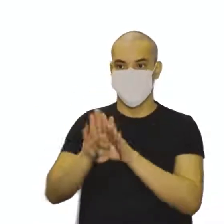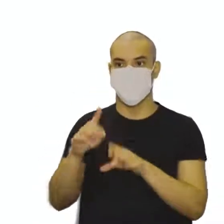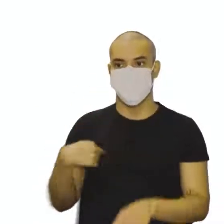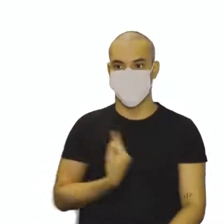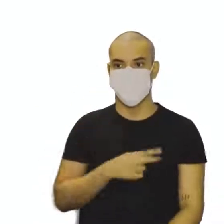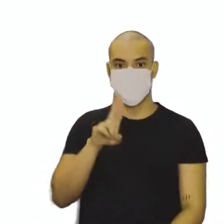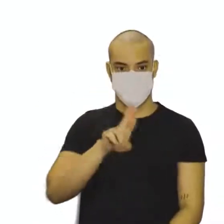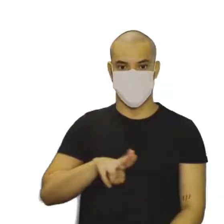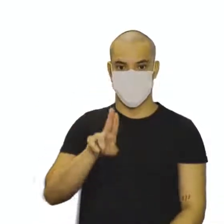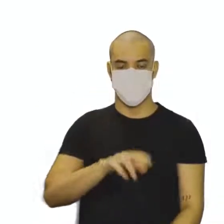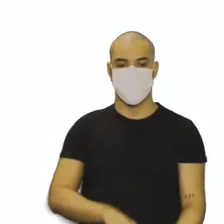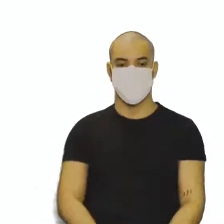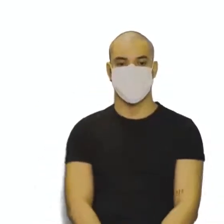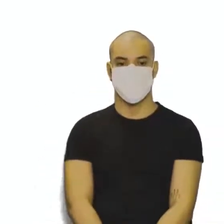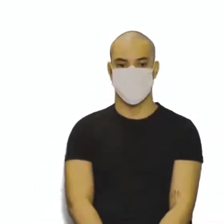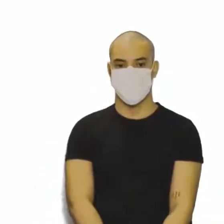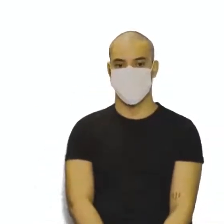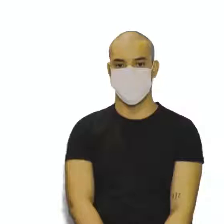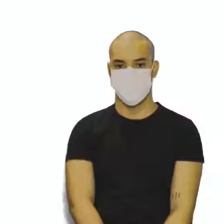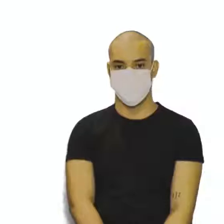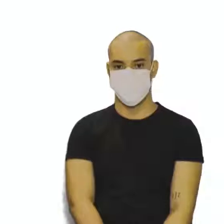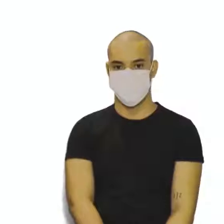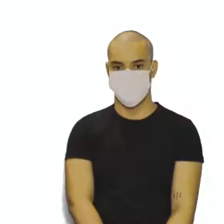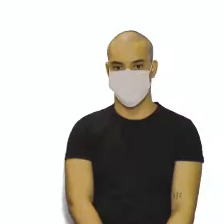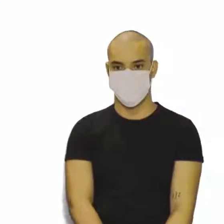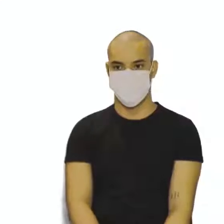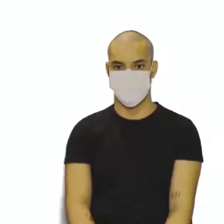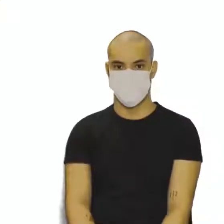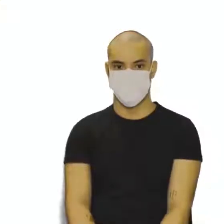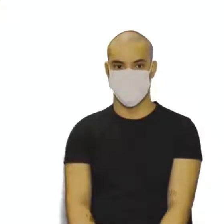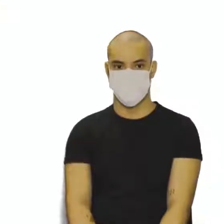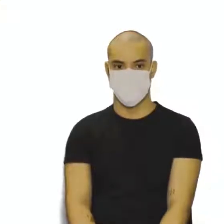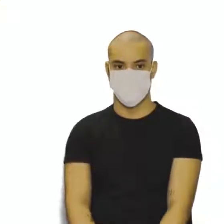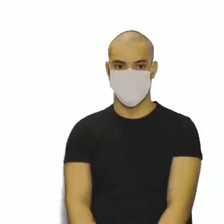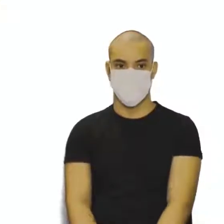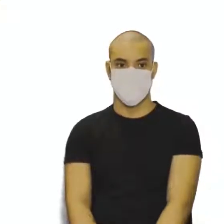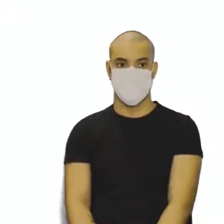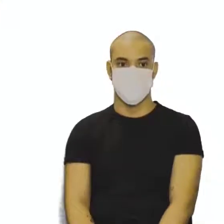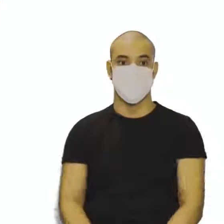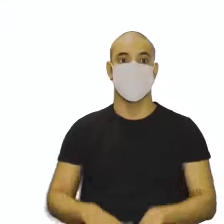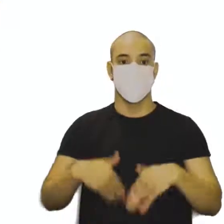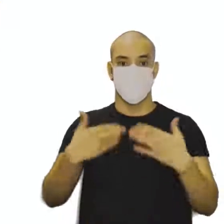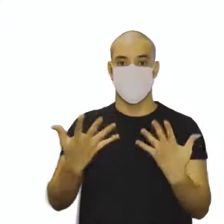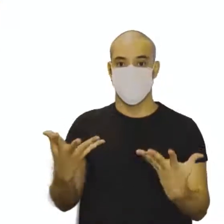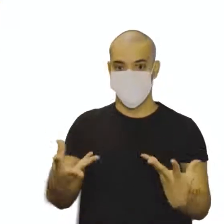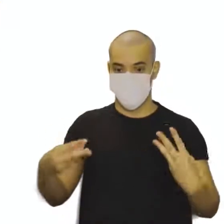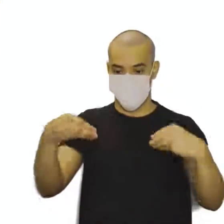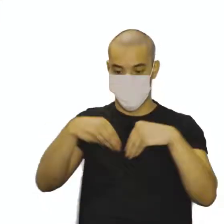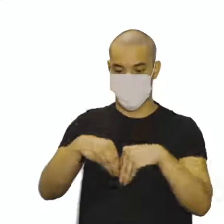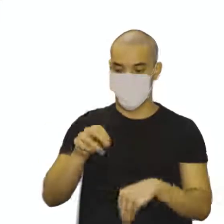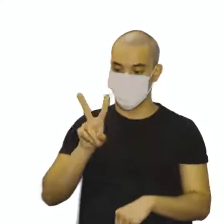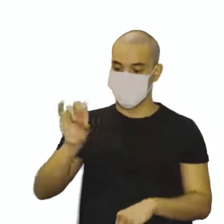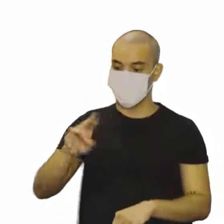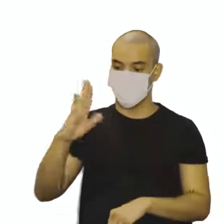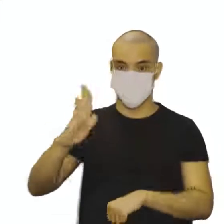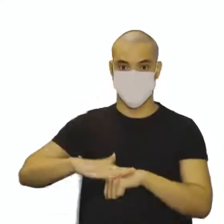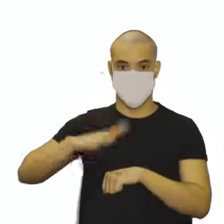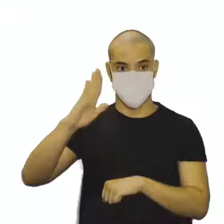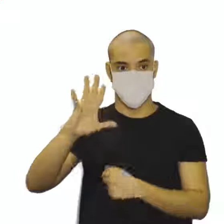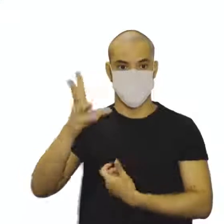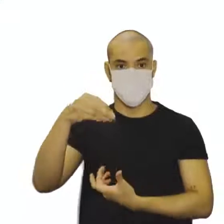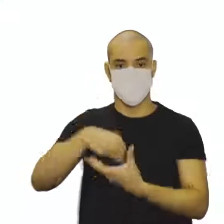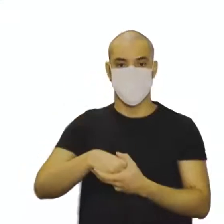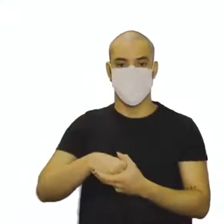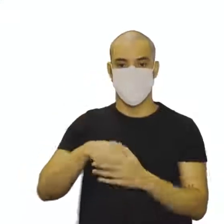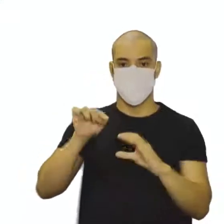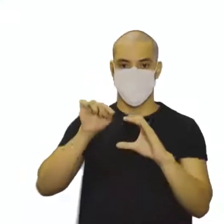utiliza isso daí, ok? Pessoal, olha só, ao acoplar dois ou mais indutores por meio